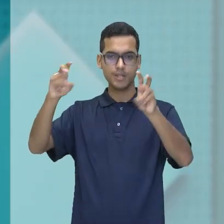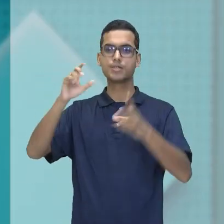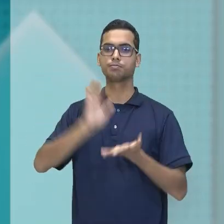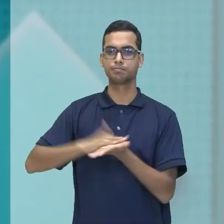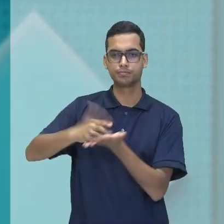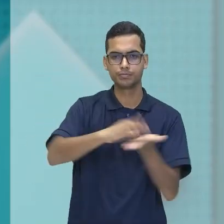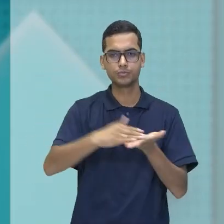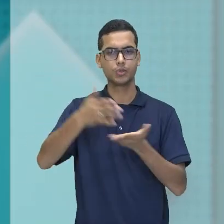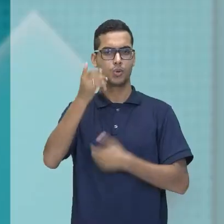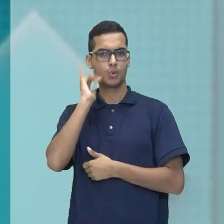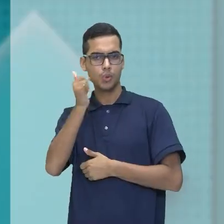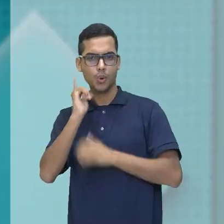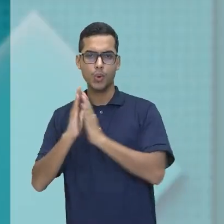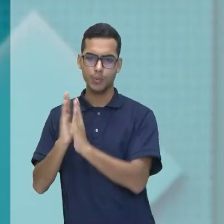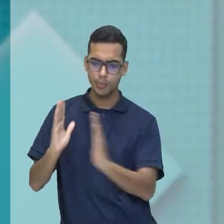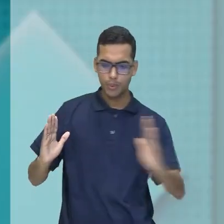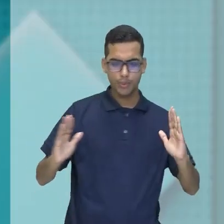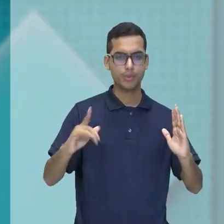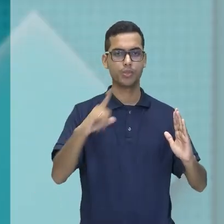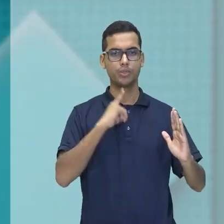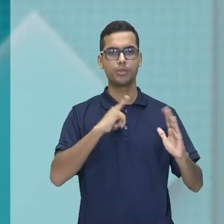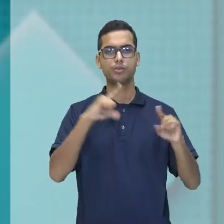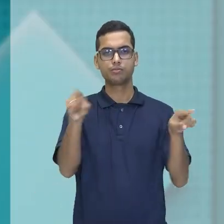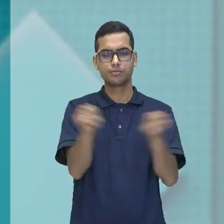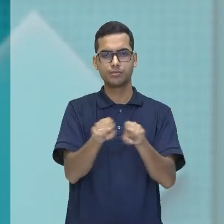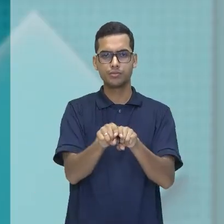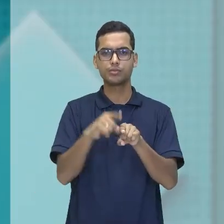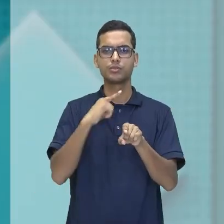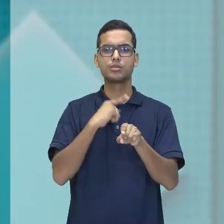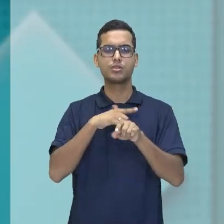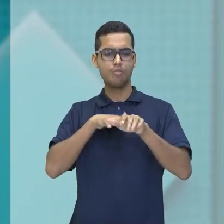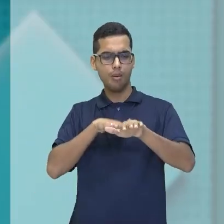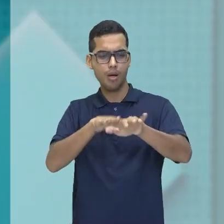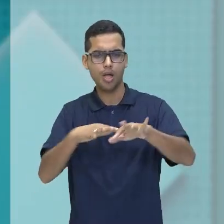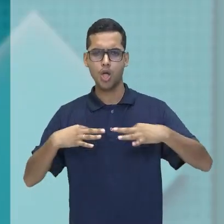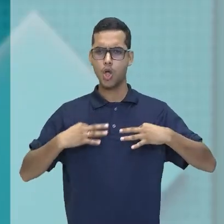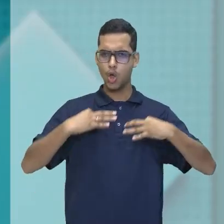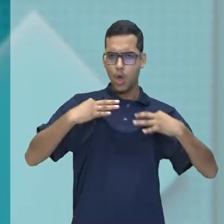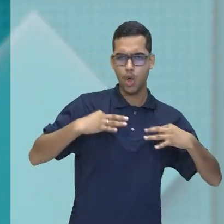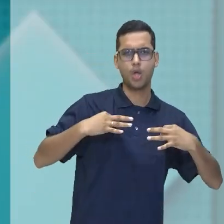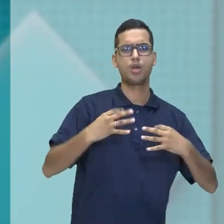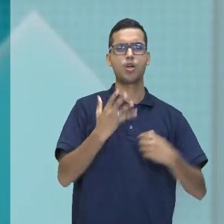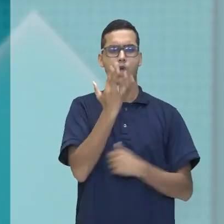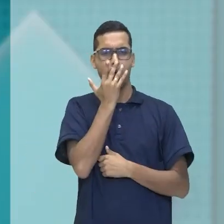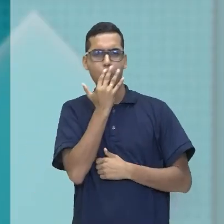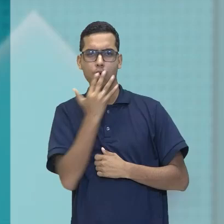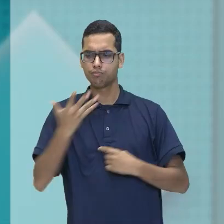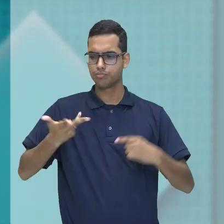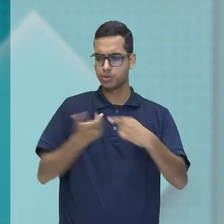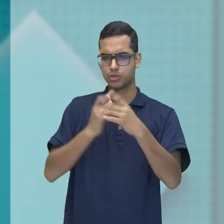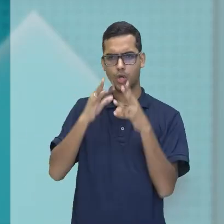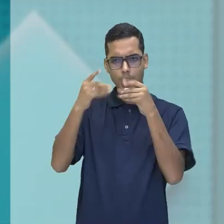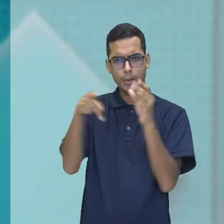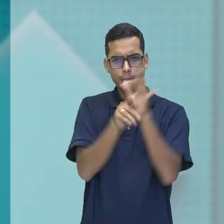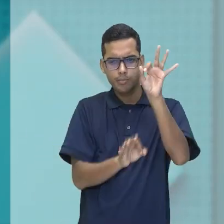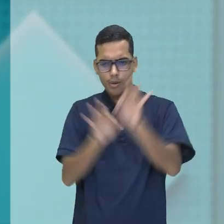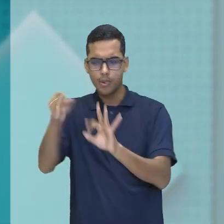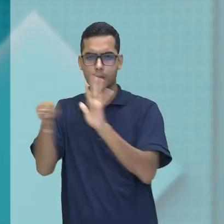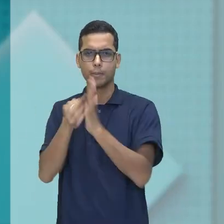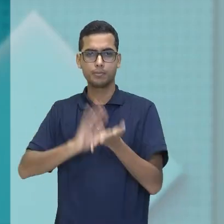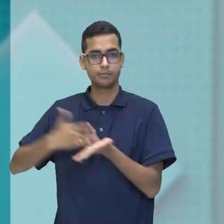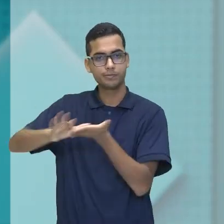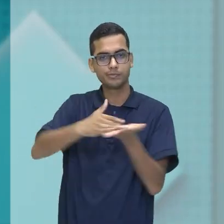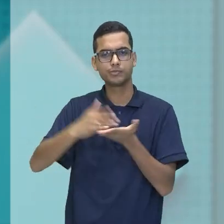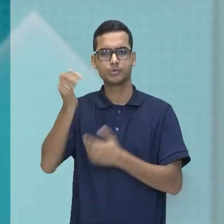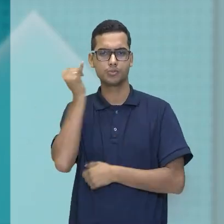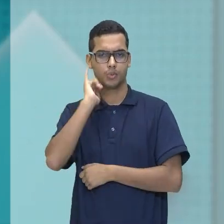enredo, daí é montado todas as alas, as fantasias, as coreografias, tudo é montado em cima desse samba enredo.